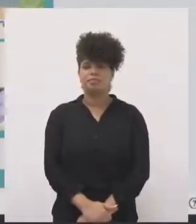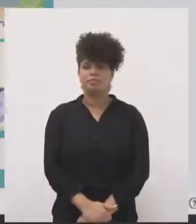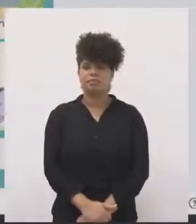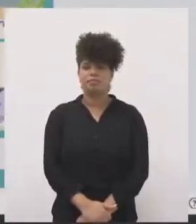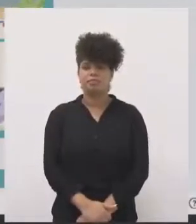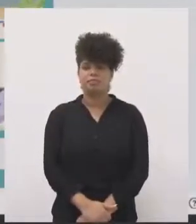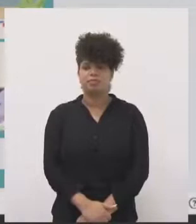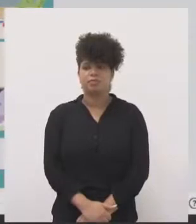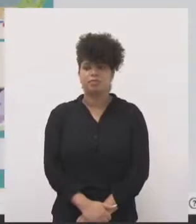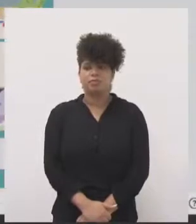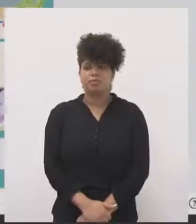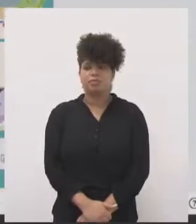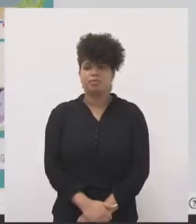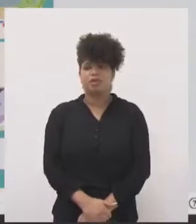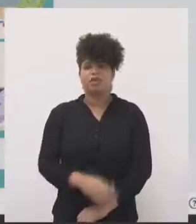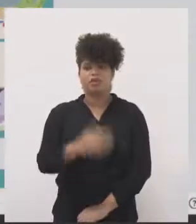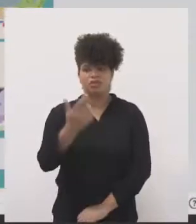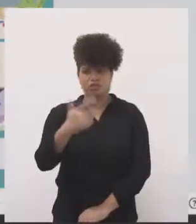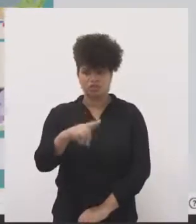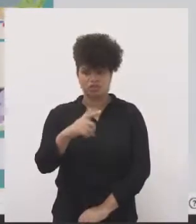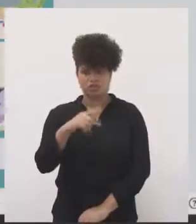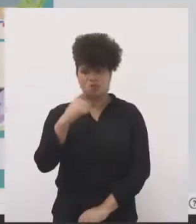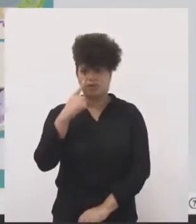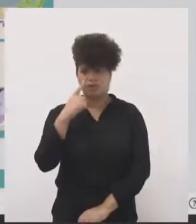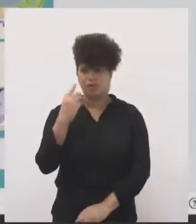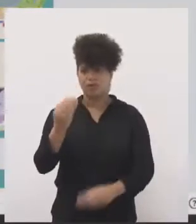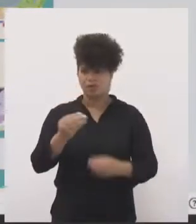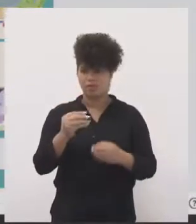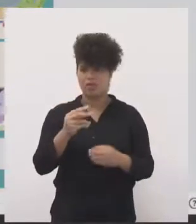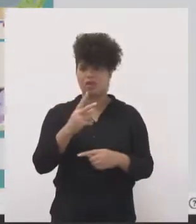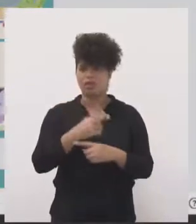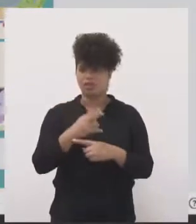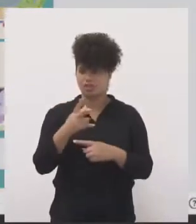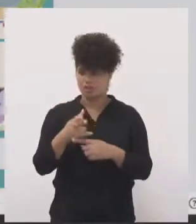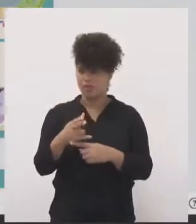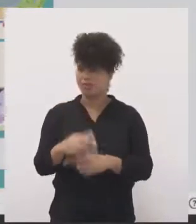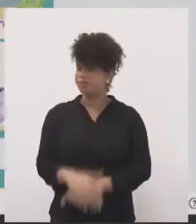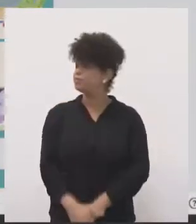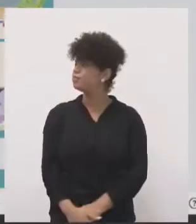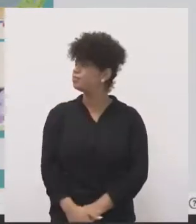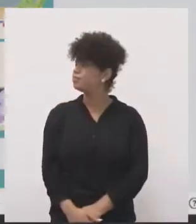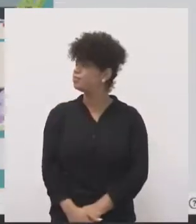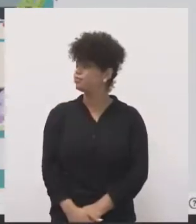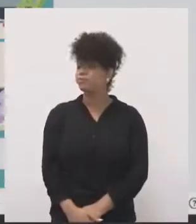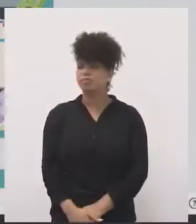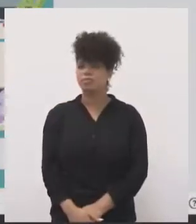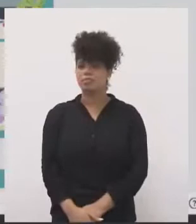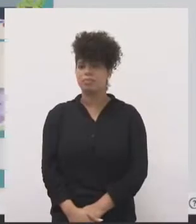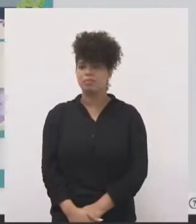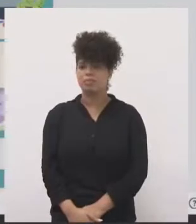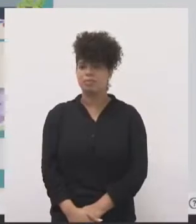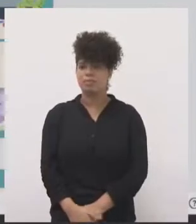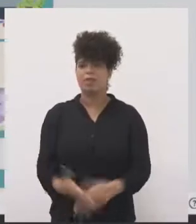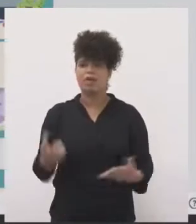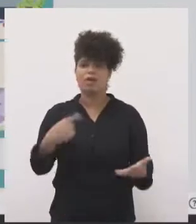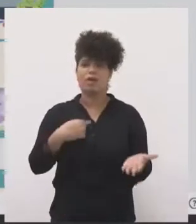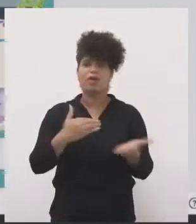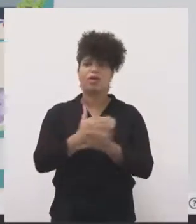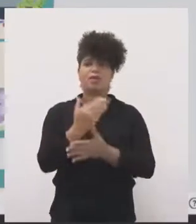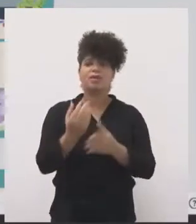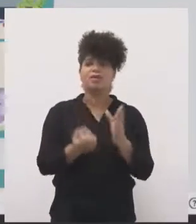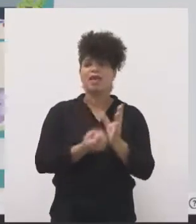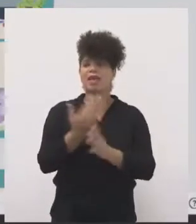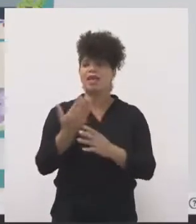Novamente, eu abro o Canva no formato de edição. E aqui, eu vou começar a criar a